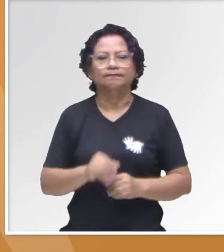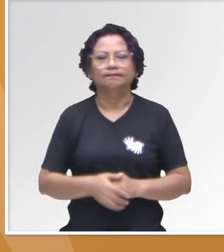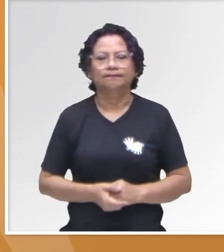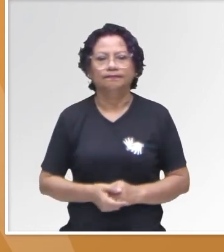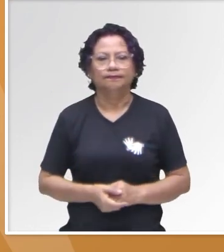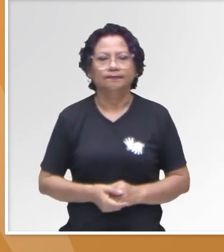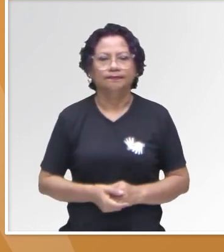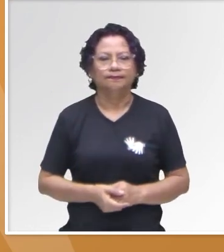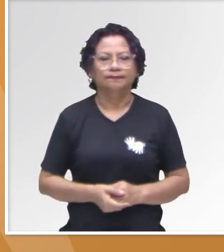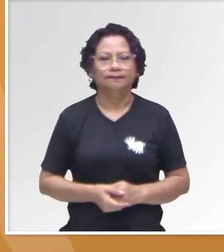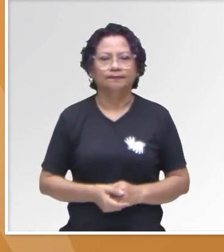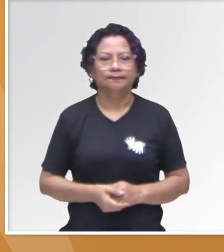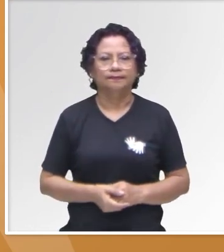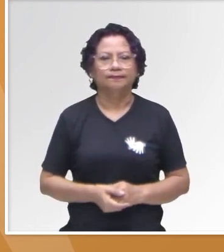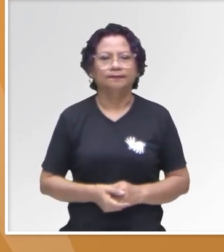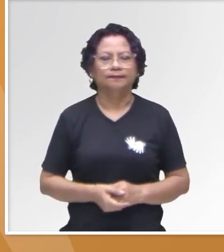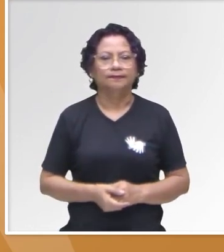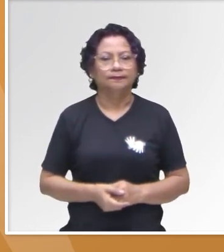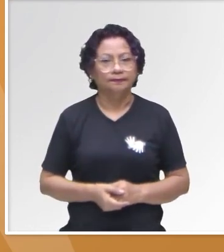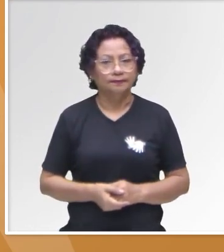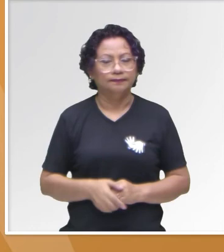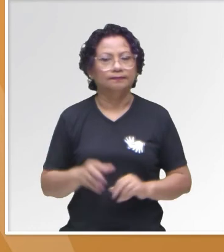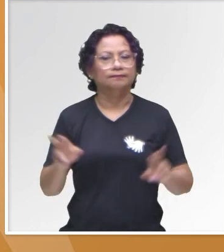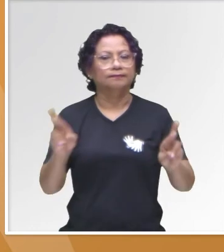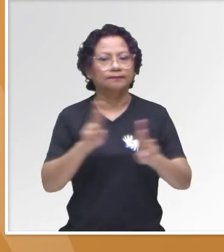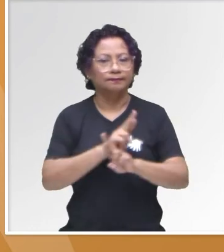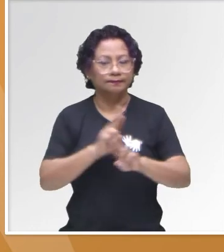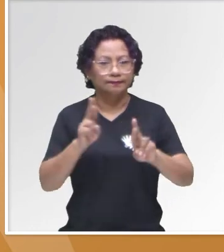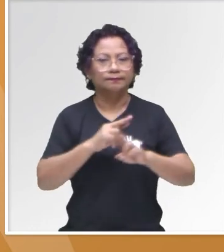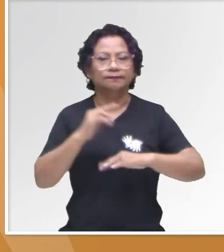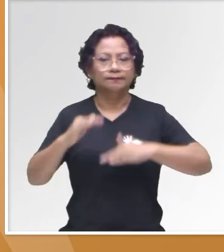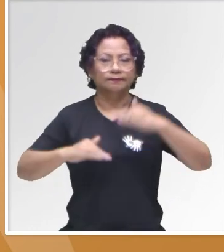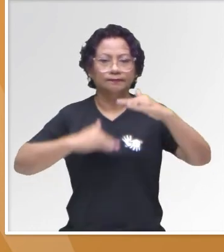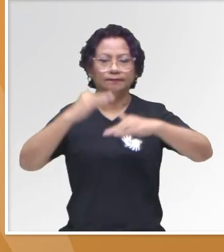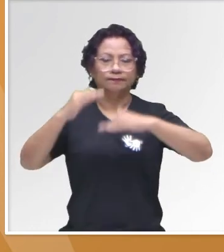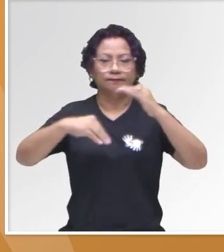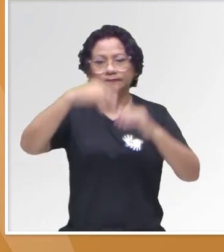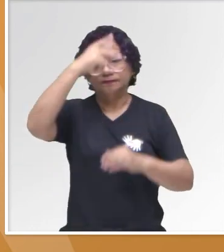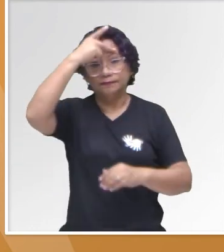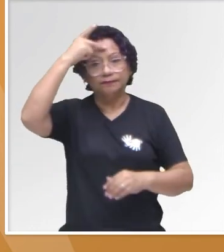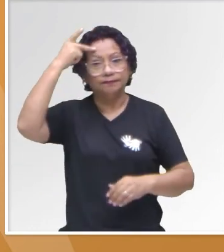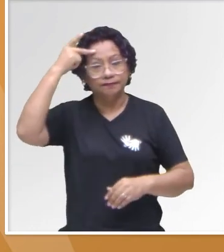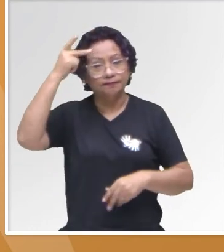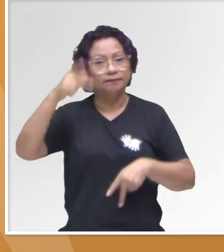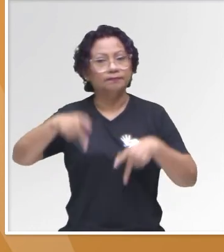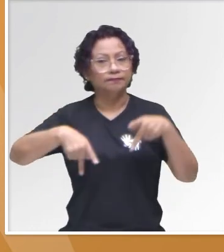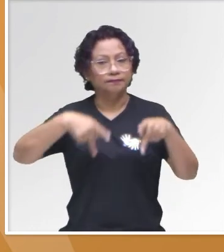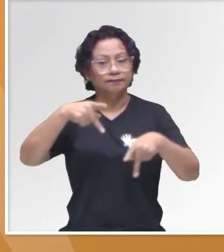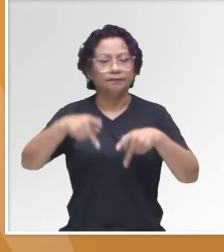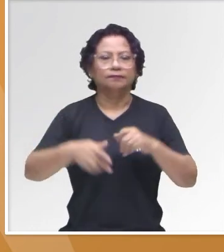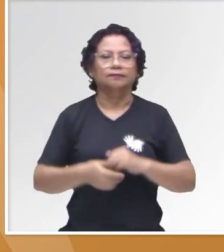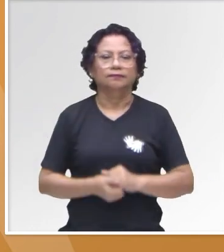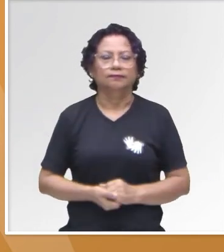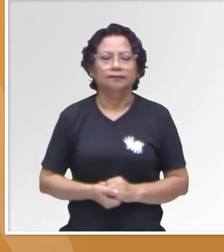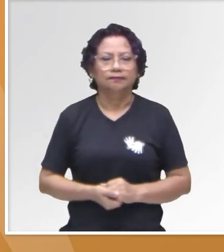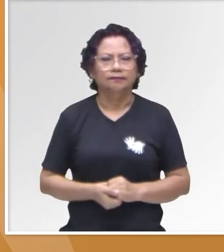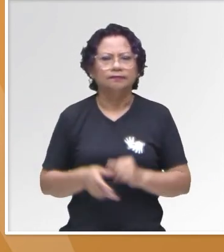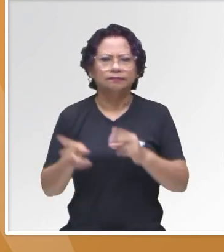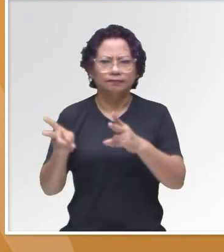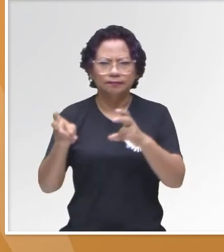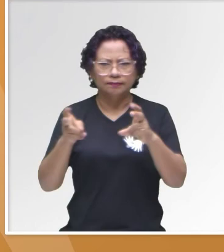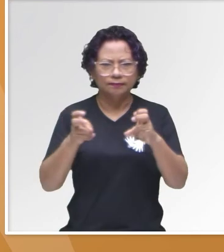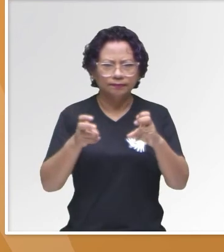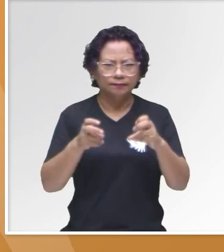119ª posição, com relação ao índice de desenvolvimento humano, né. A Índia e a África do Sul já